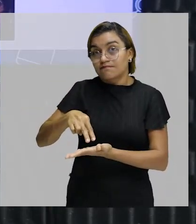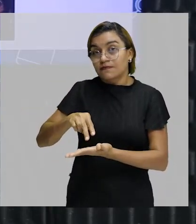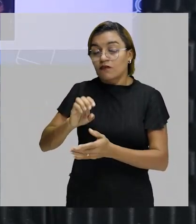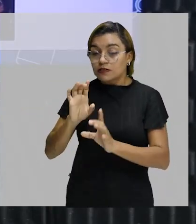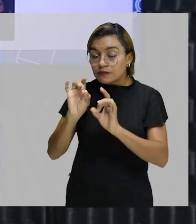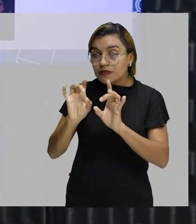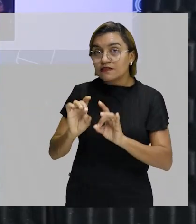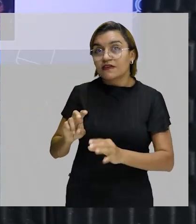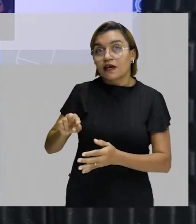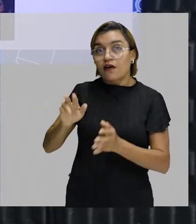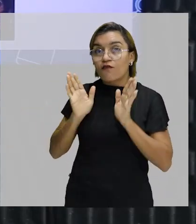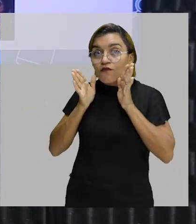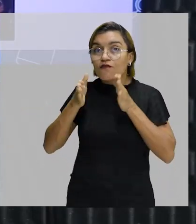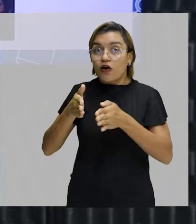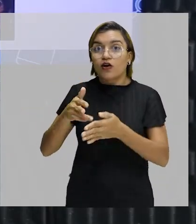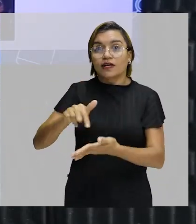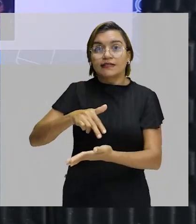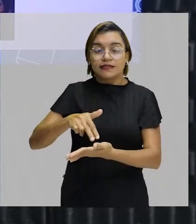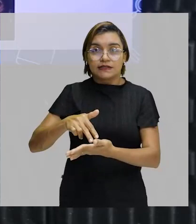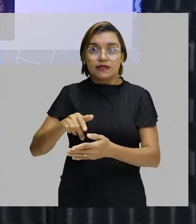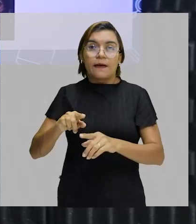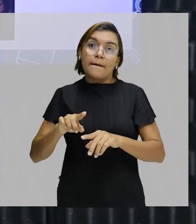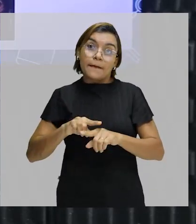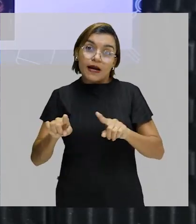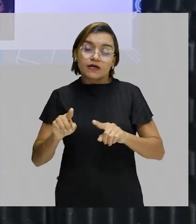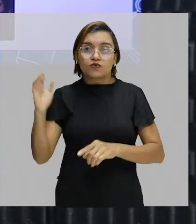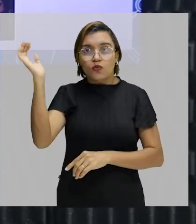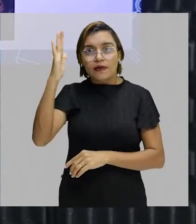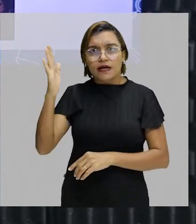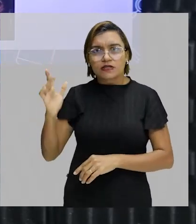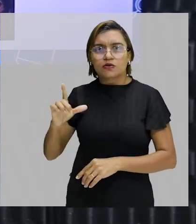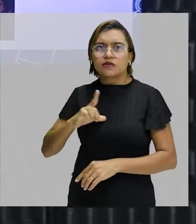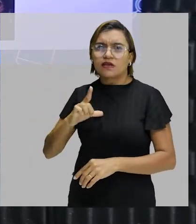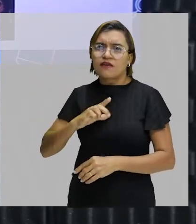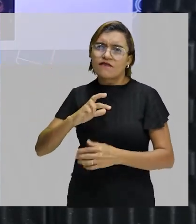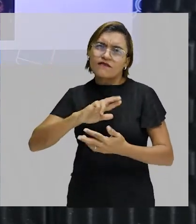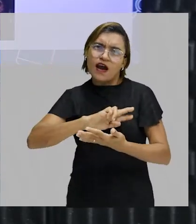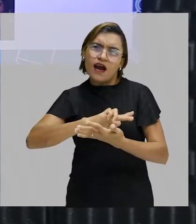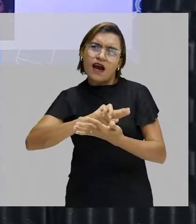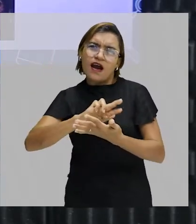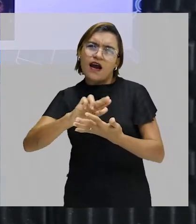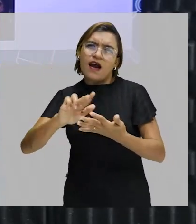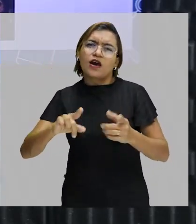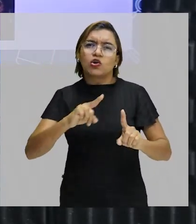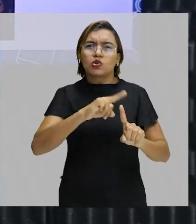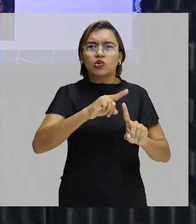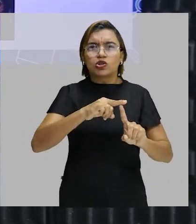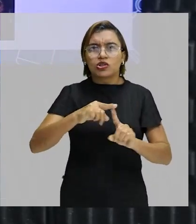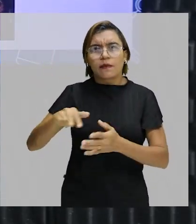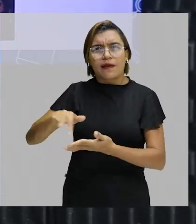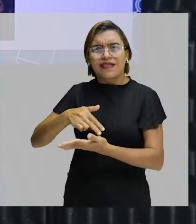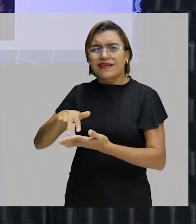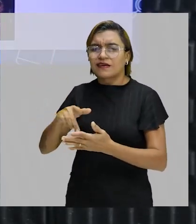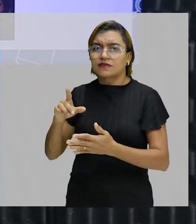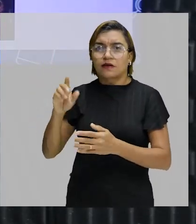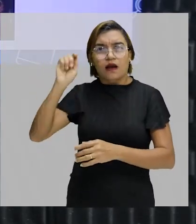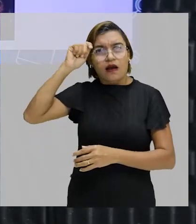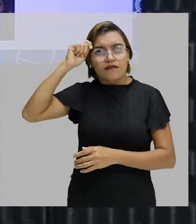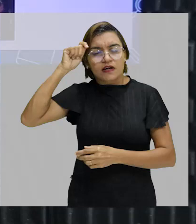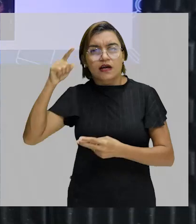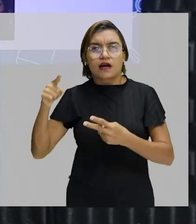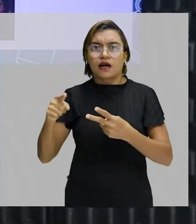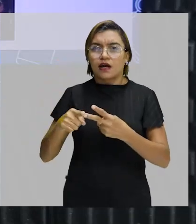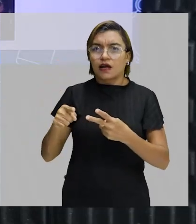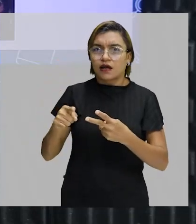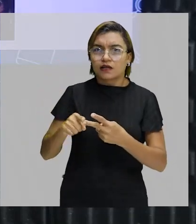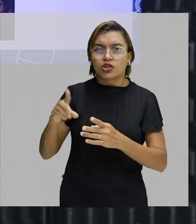de tudo quanto é tipo, ritmadas, danças de origem africanas, danças de origem indígena, danças